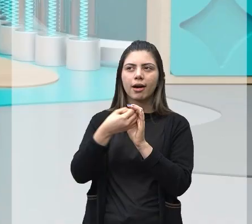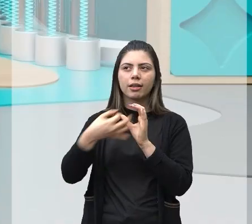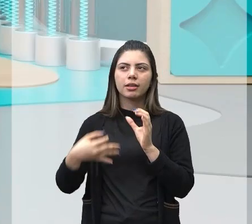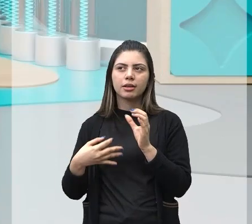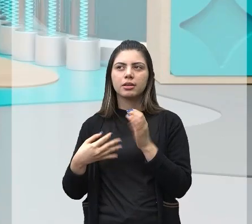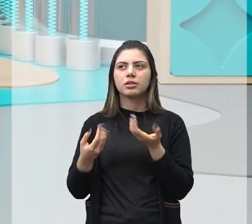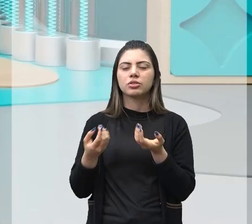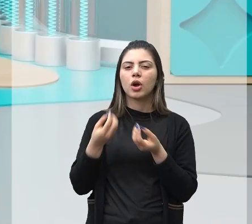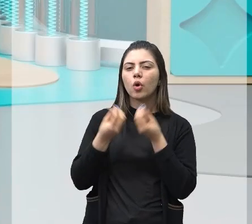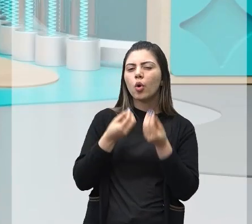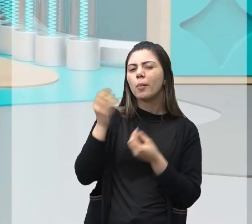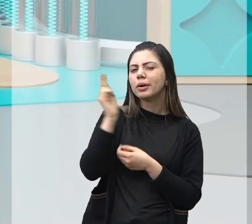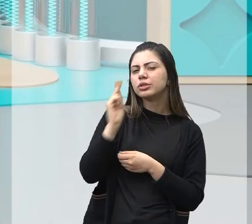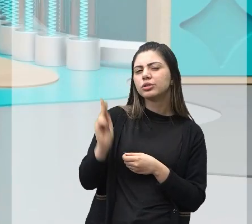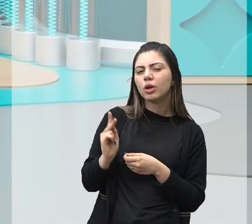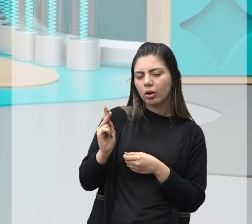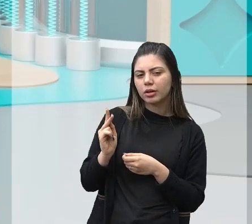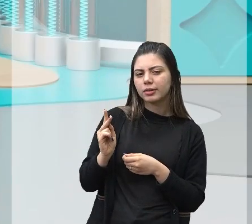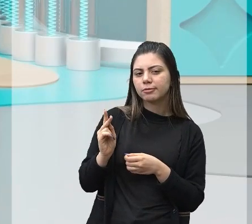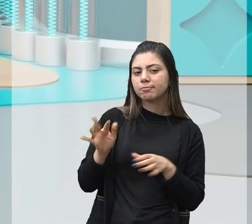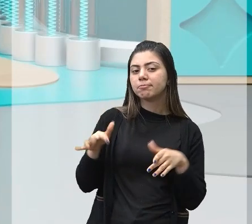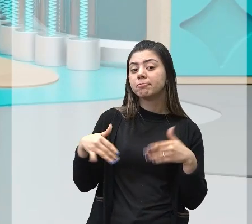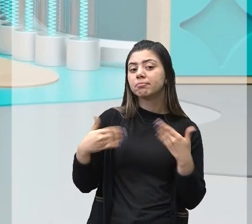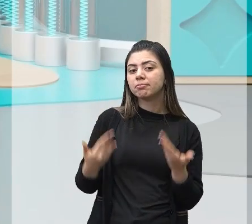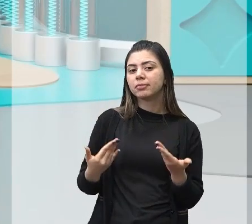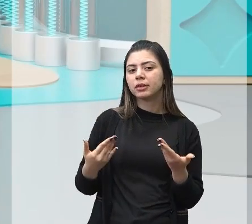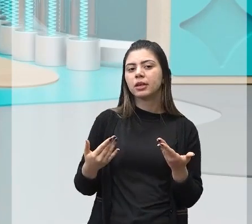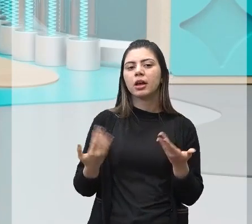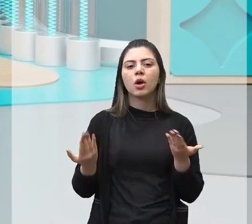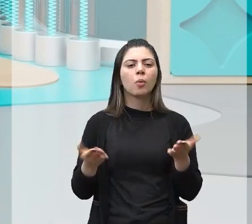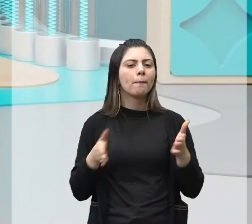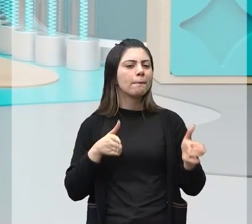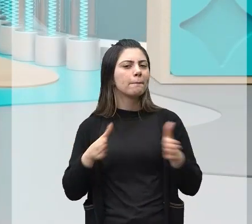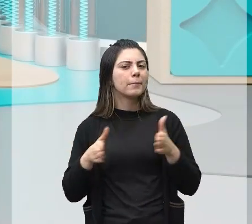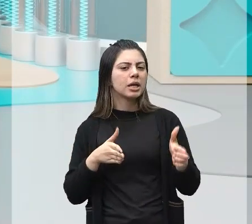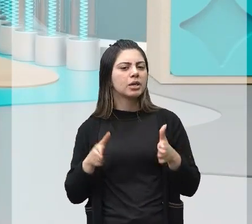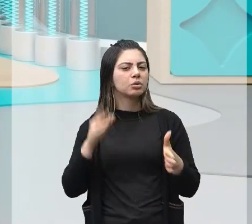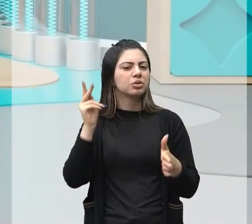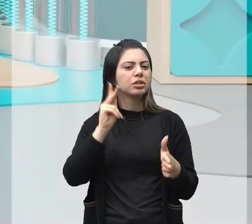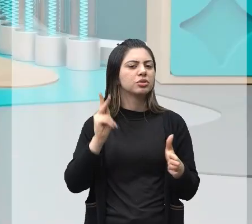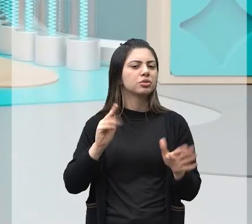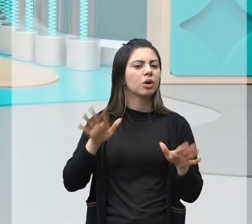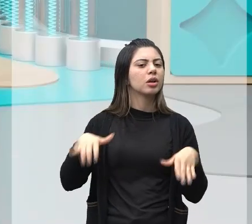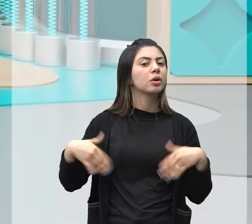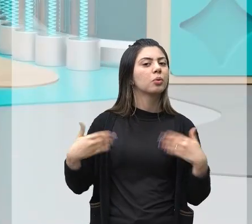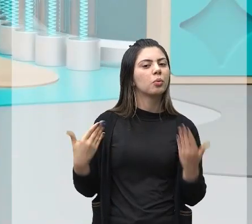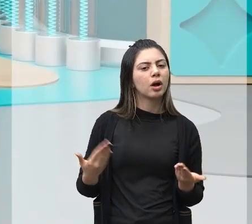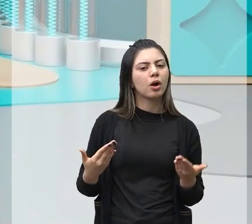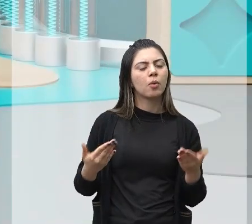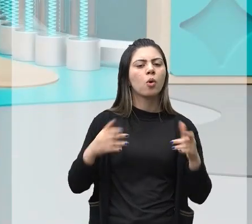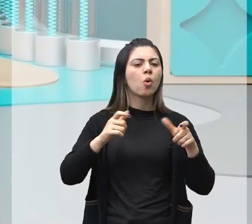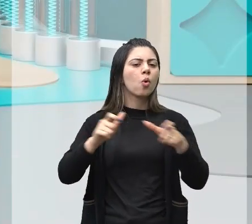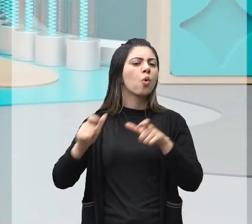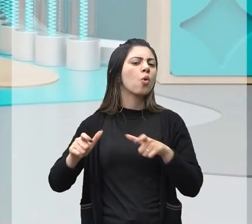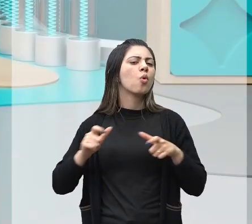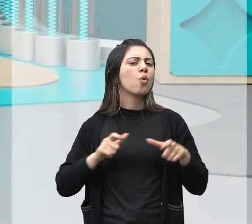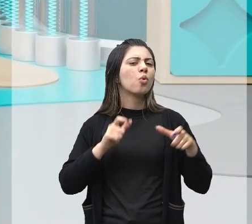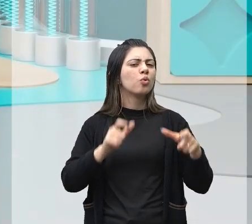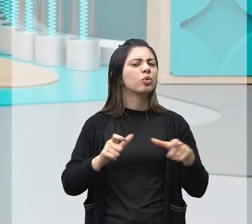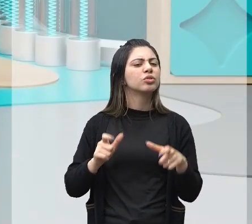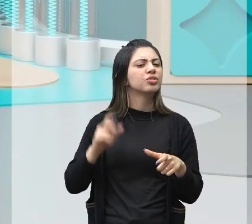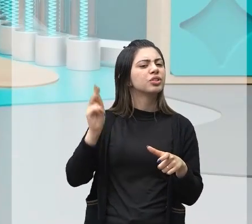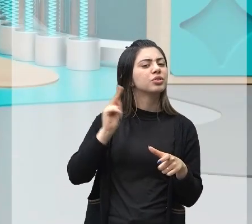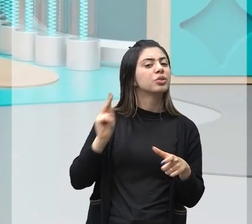Qual é a história que ele está querendo contar? Em que momento essa história está acontecendo? Onde essa história